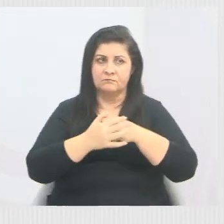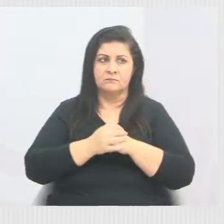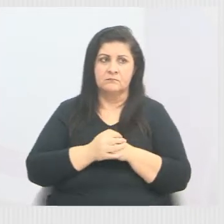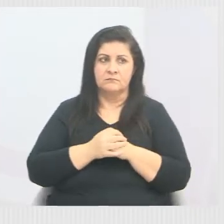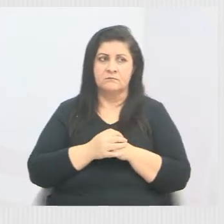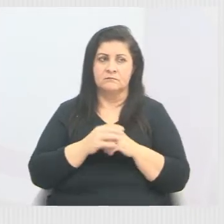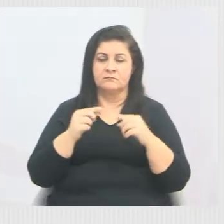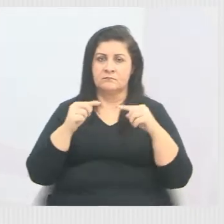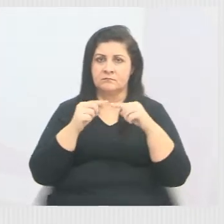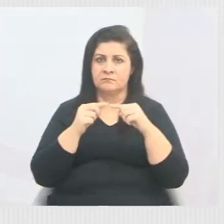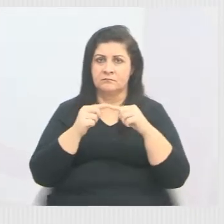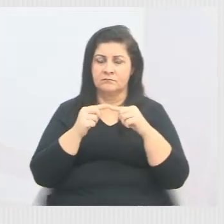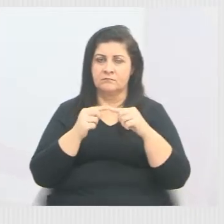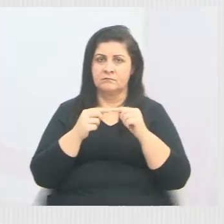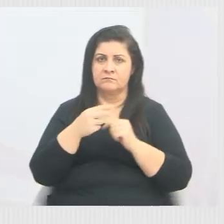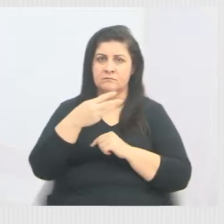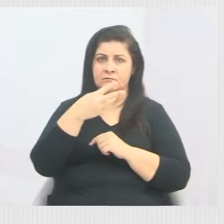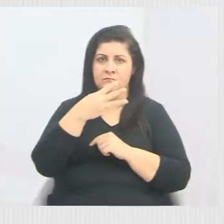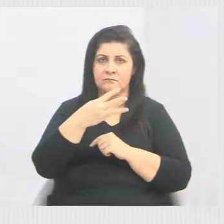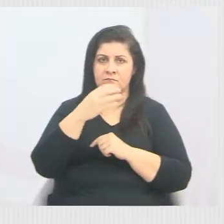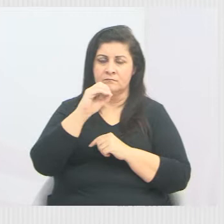meta de realização,